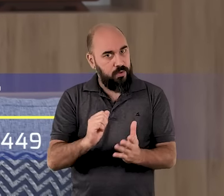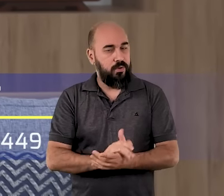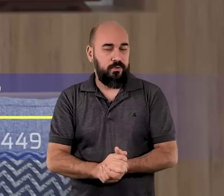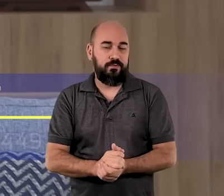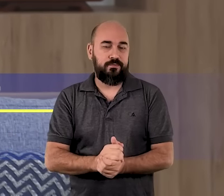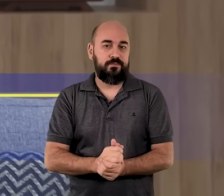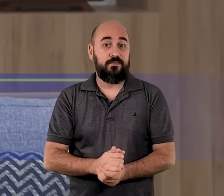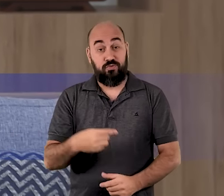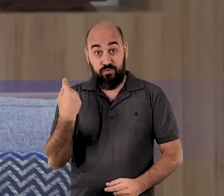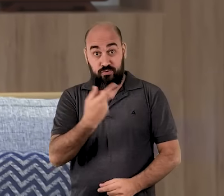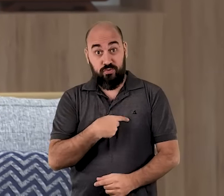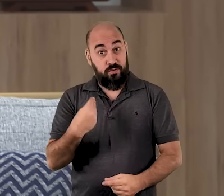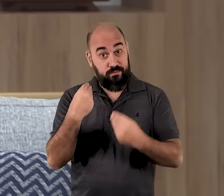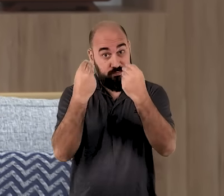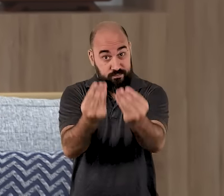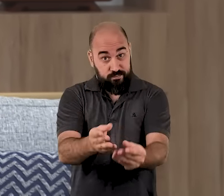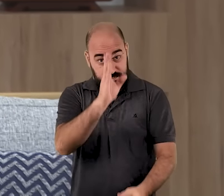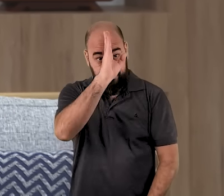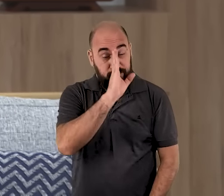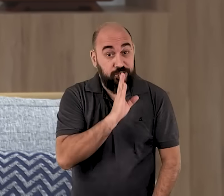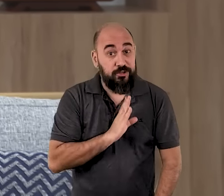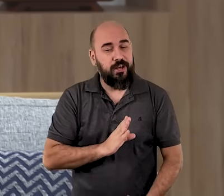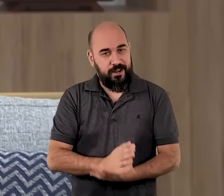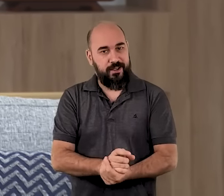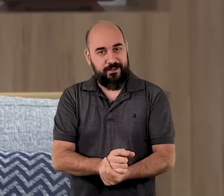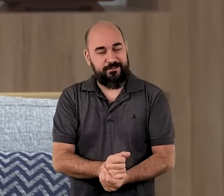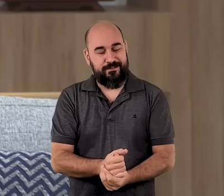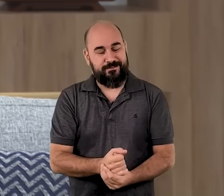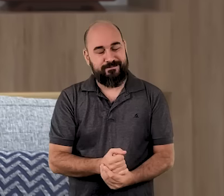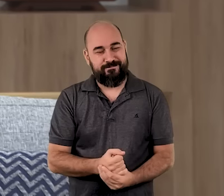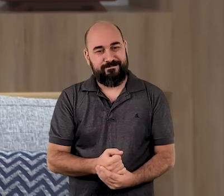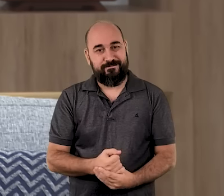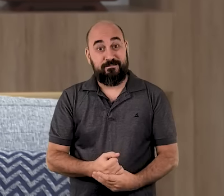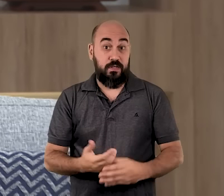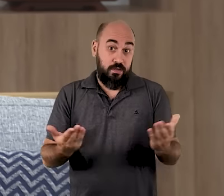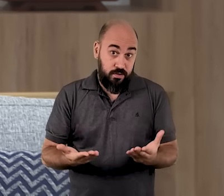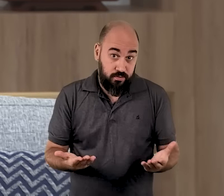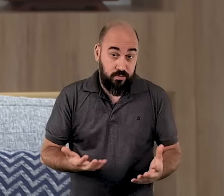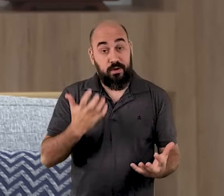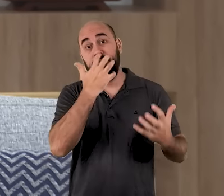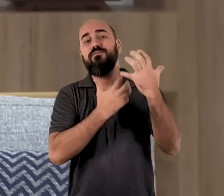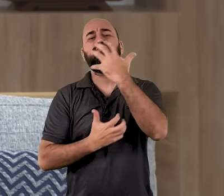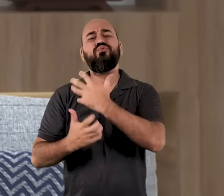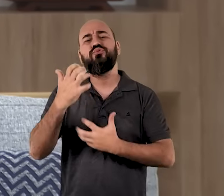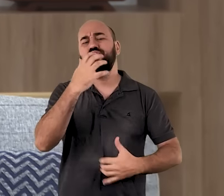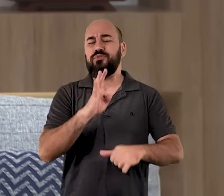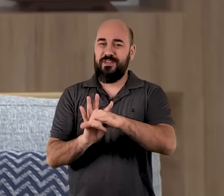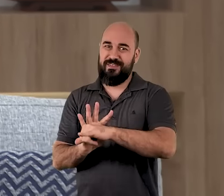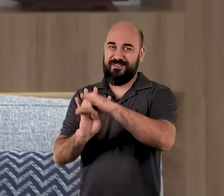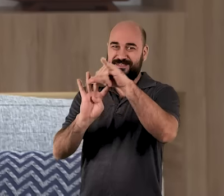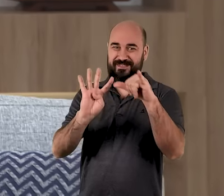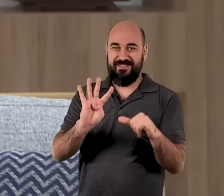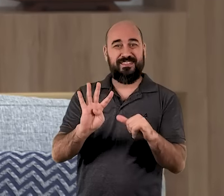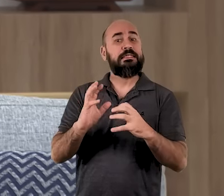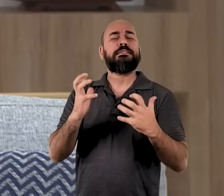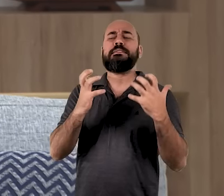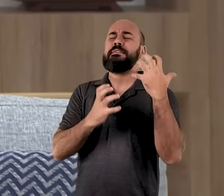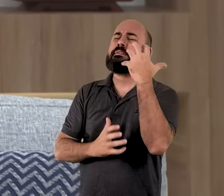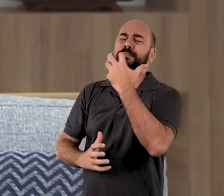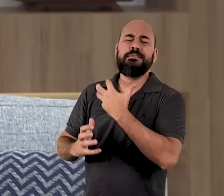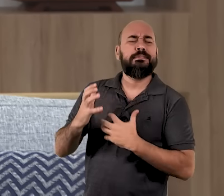vamos mandá-la gratuitamente para você. E o Quarteto Arautos do Rei quer cantar, quer glorificar o nome do